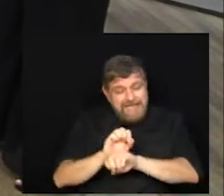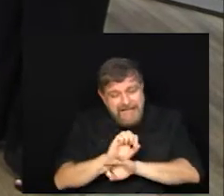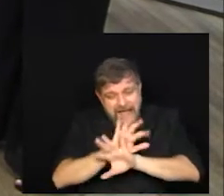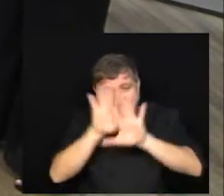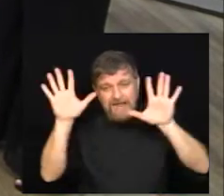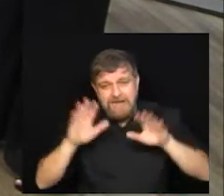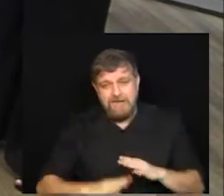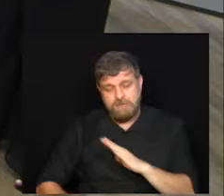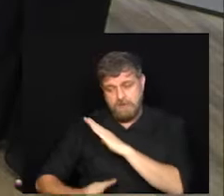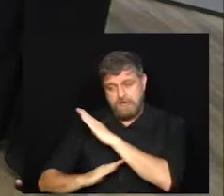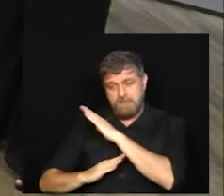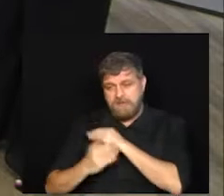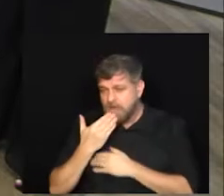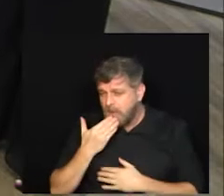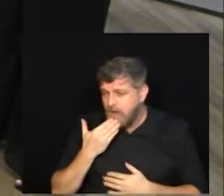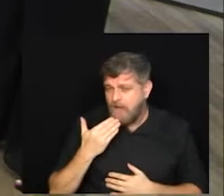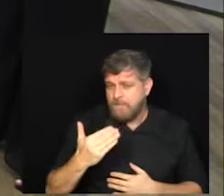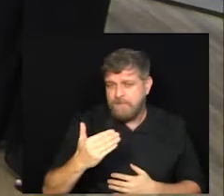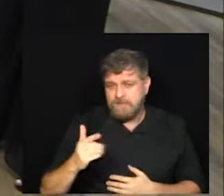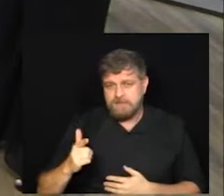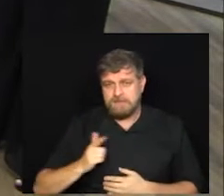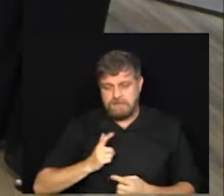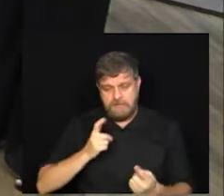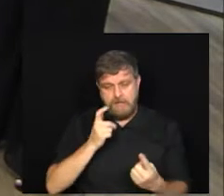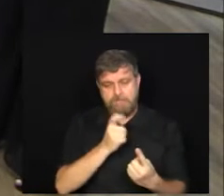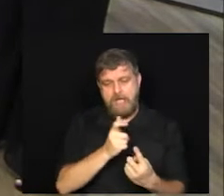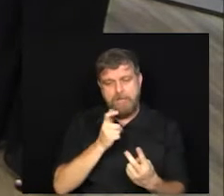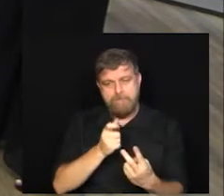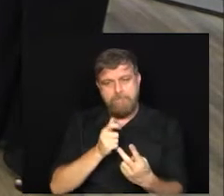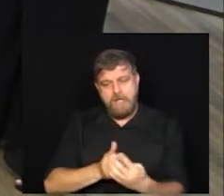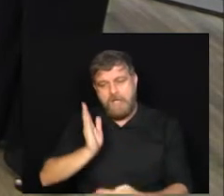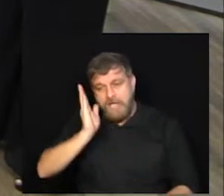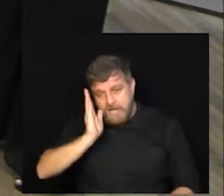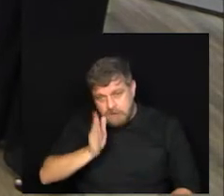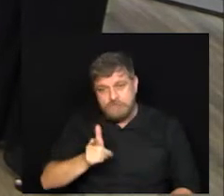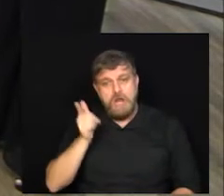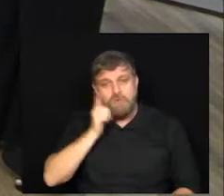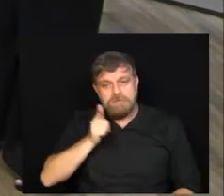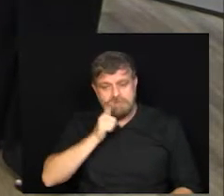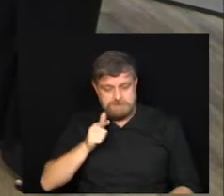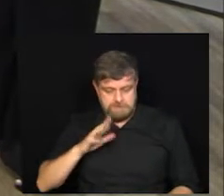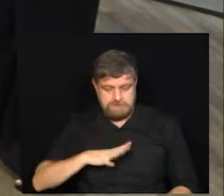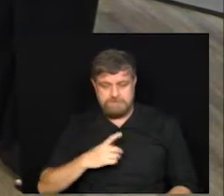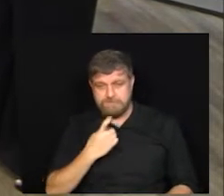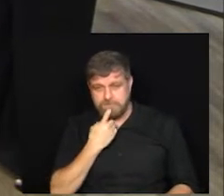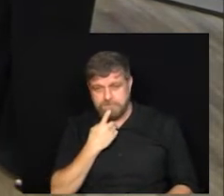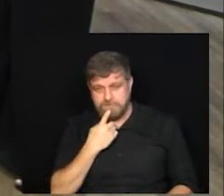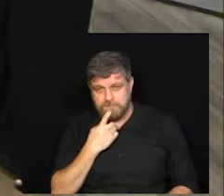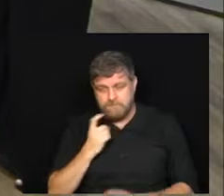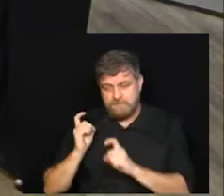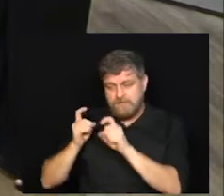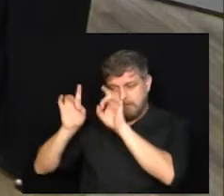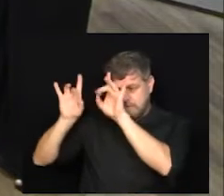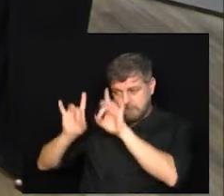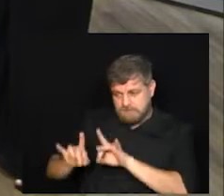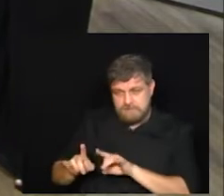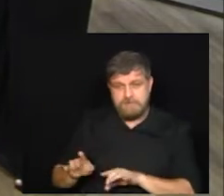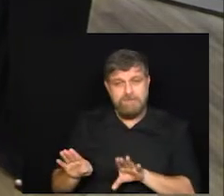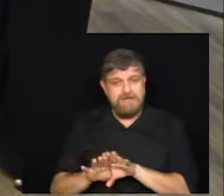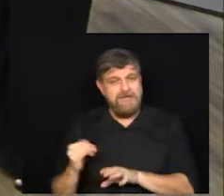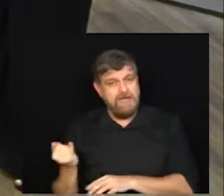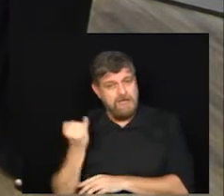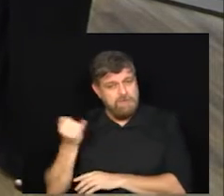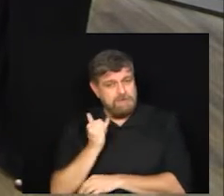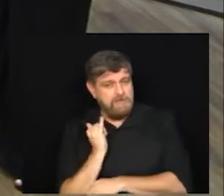que o Legislativo pede nos vacinados da Covid-19 aqui em Campinas. A gente falou agora da reunião extraordinária, mas é